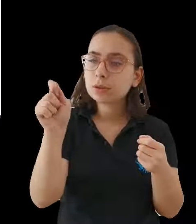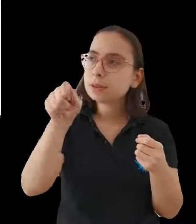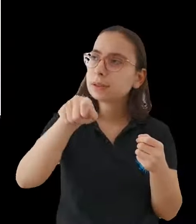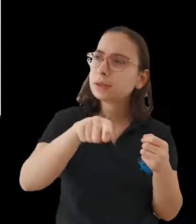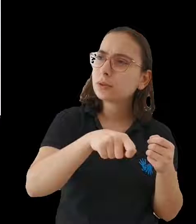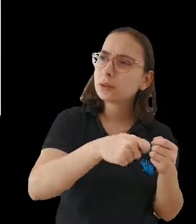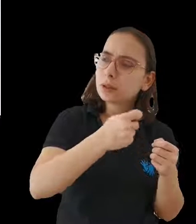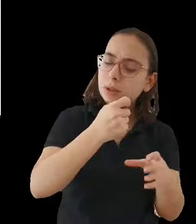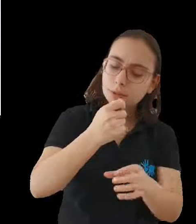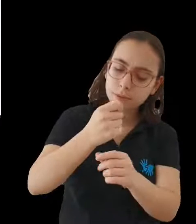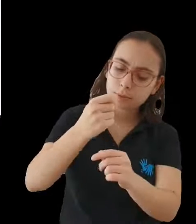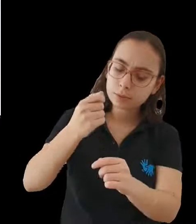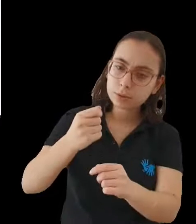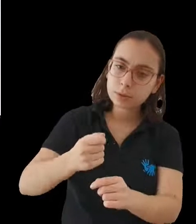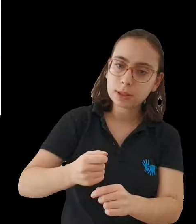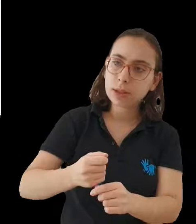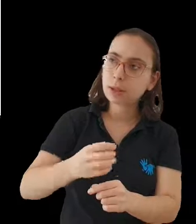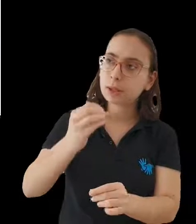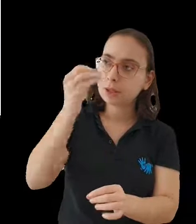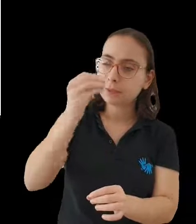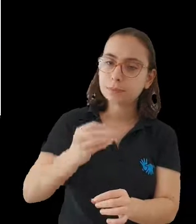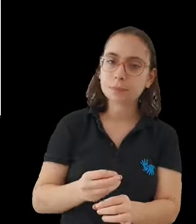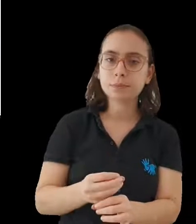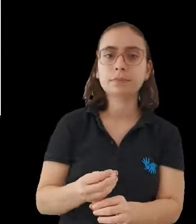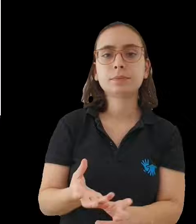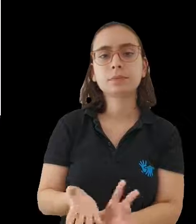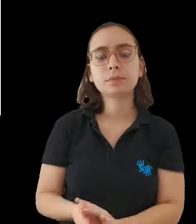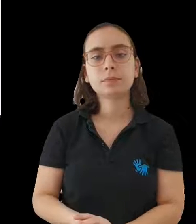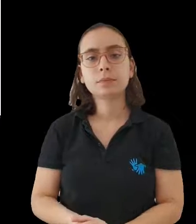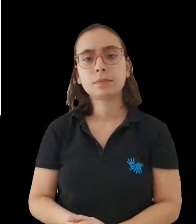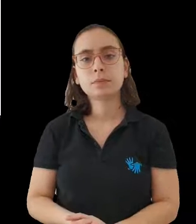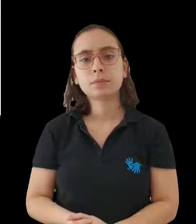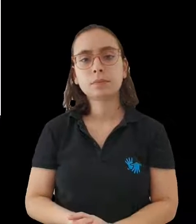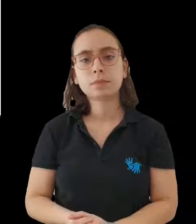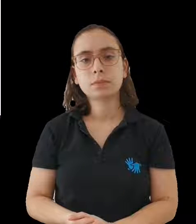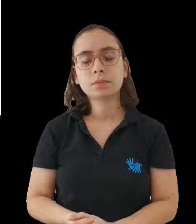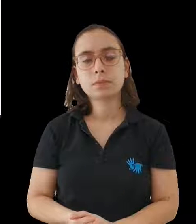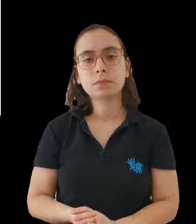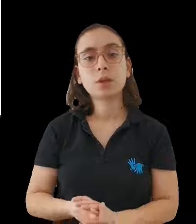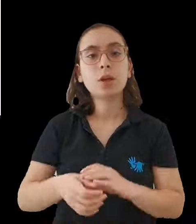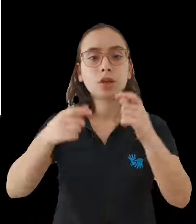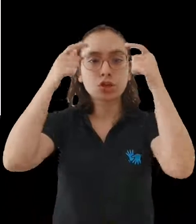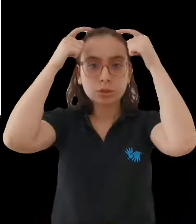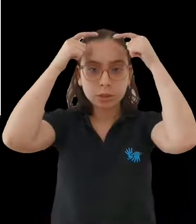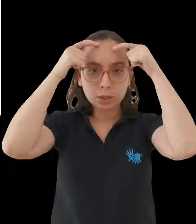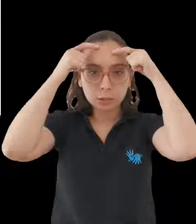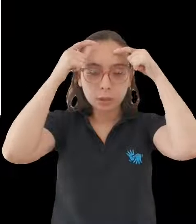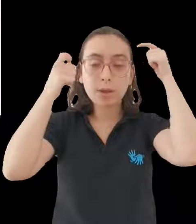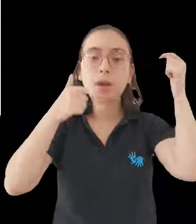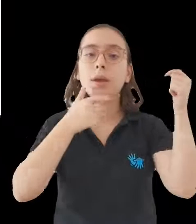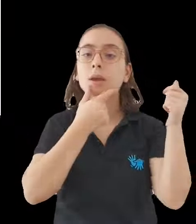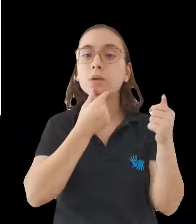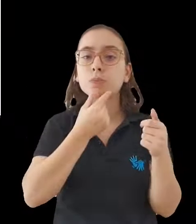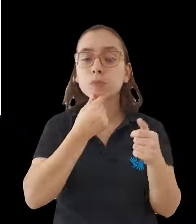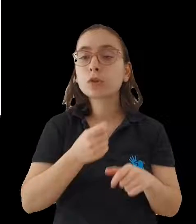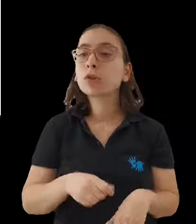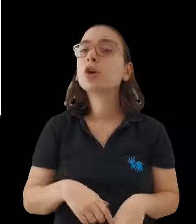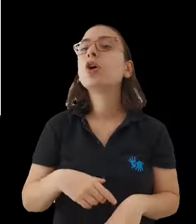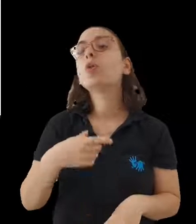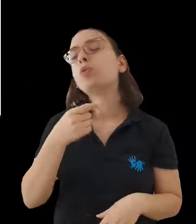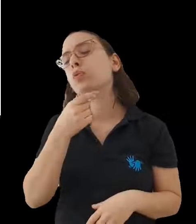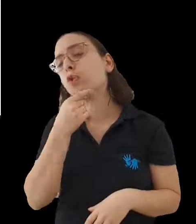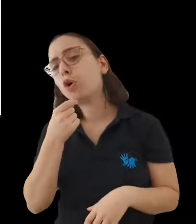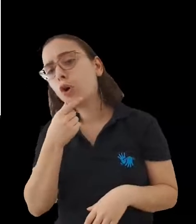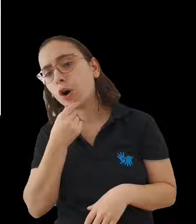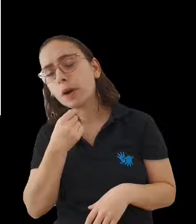né, central. E a gente tem o rei, o rapaz, né, que seria o nosso